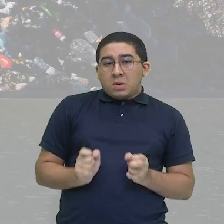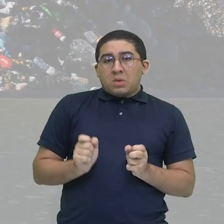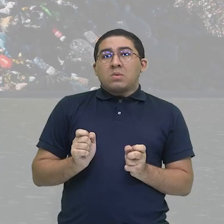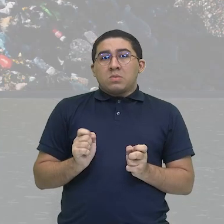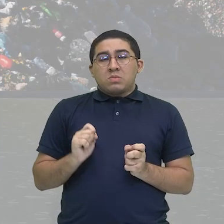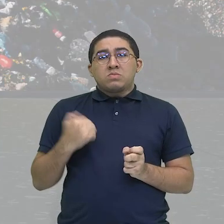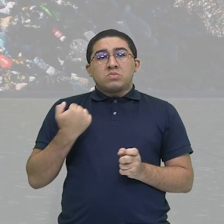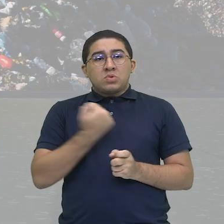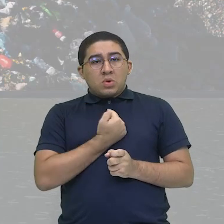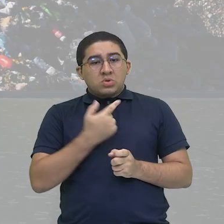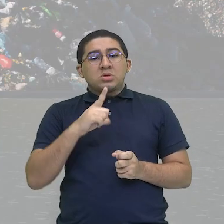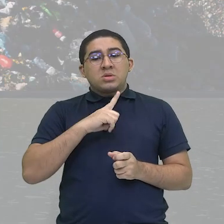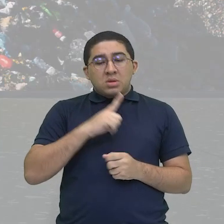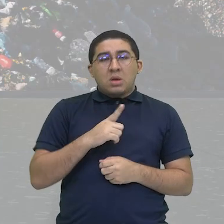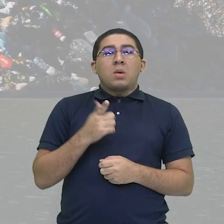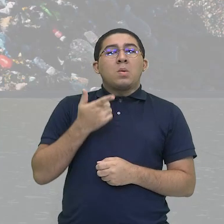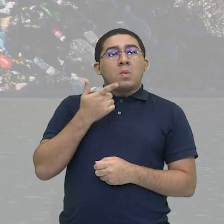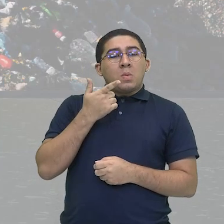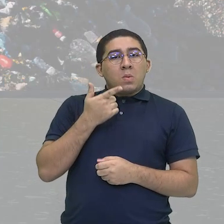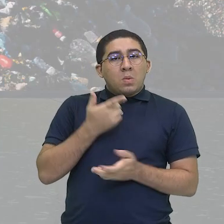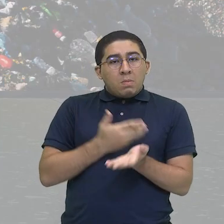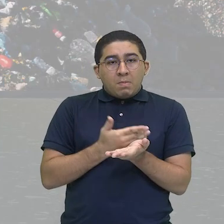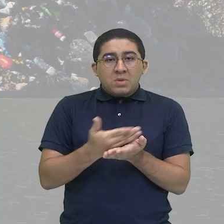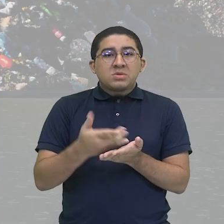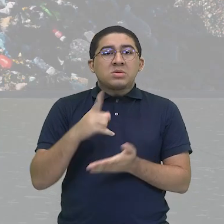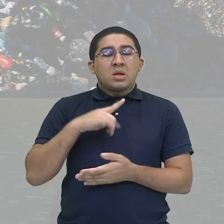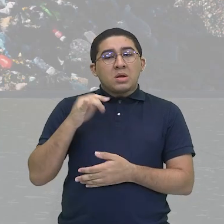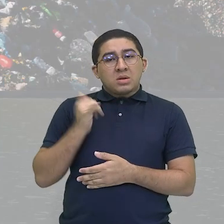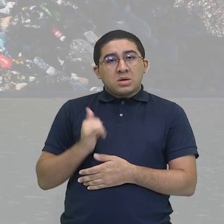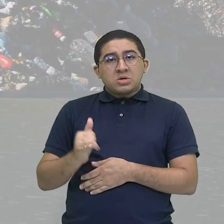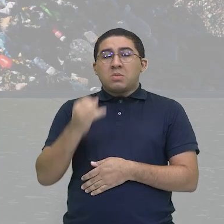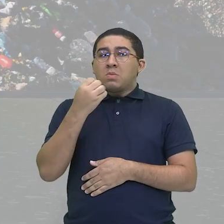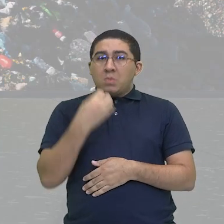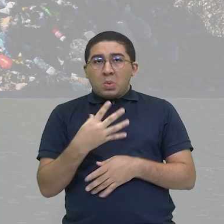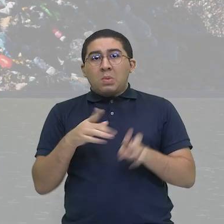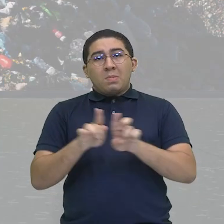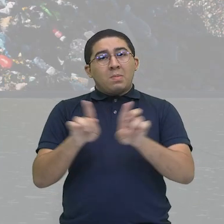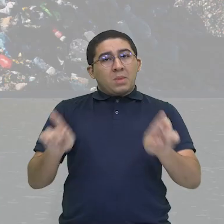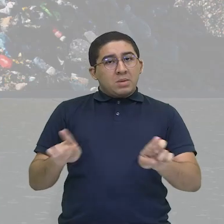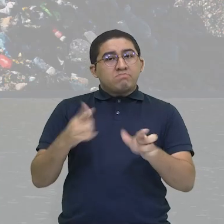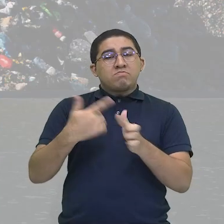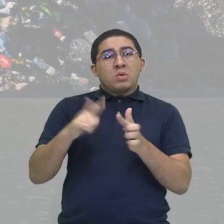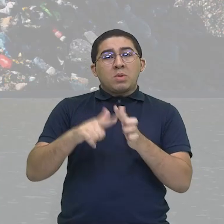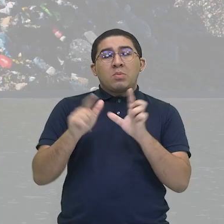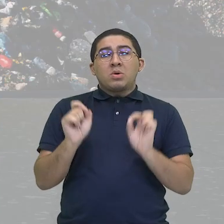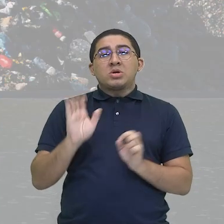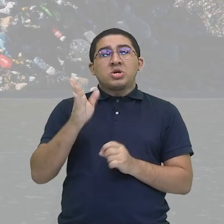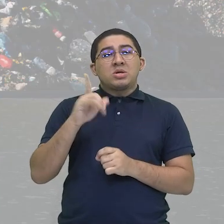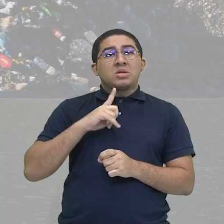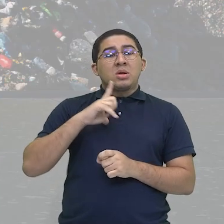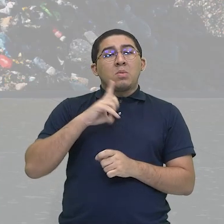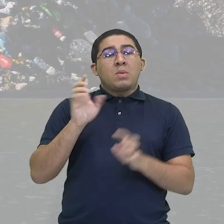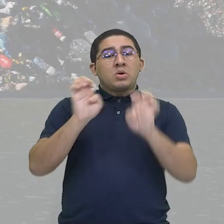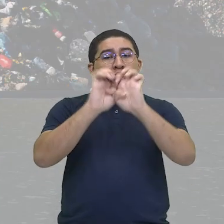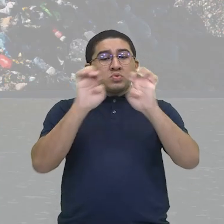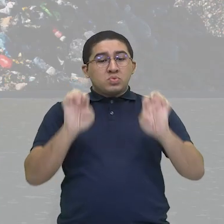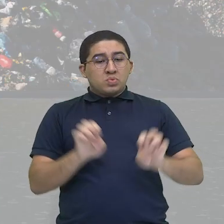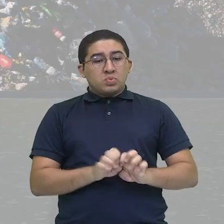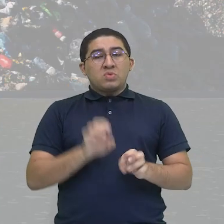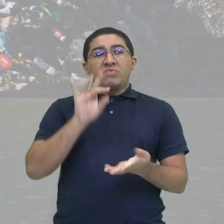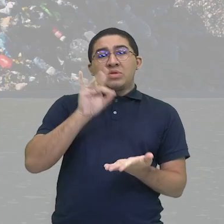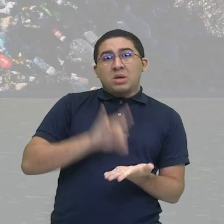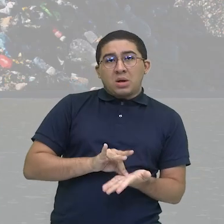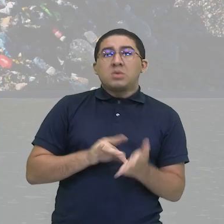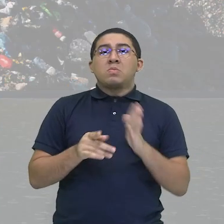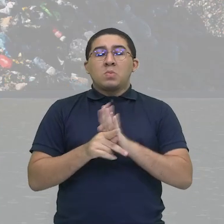gente passe a consumir energia mais renovável. O problema é que já se montou uma estrutura econômica muito grande em torno